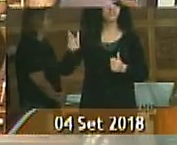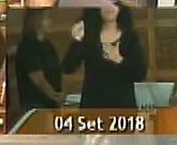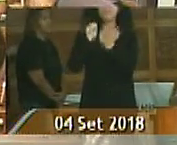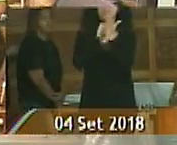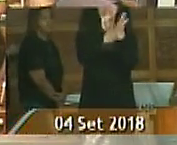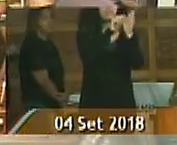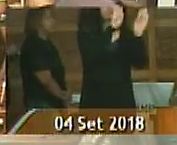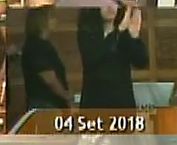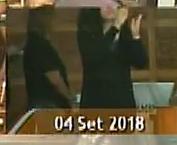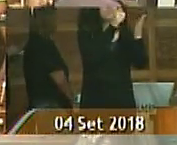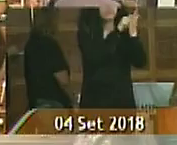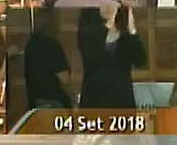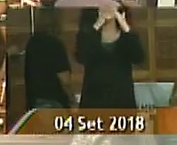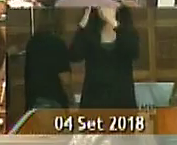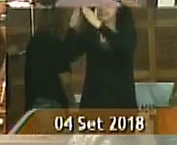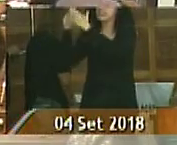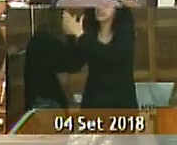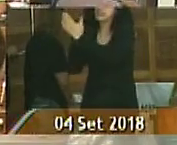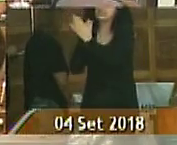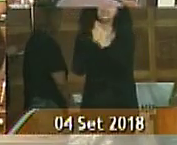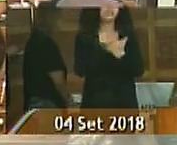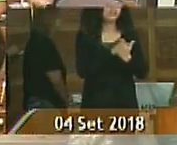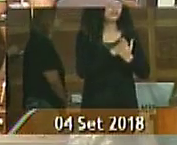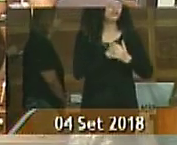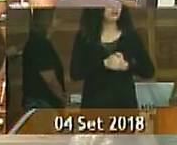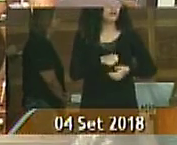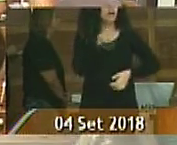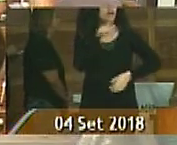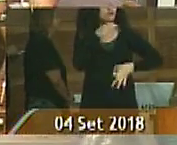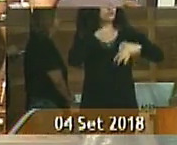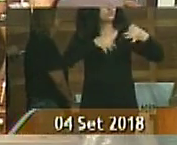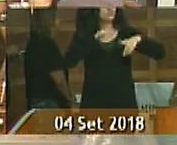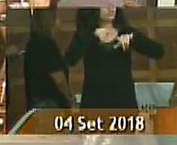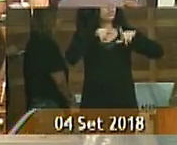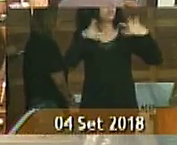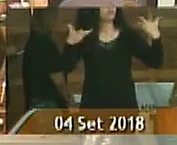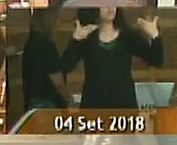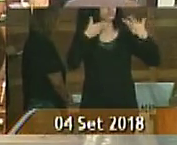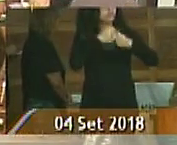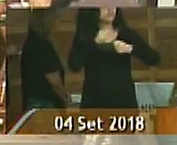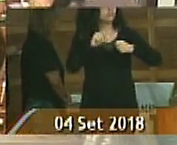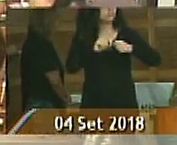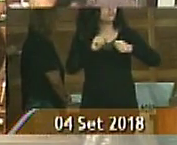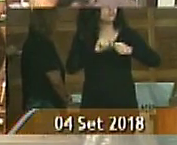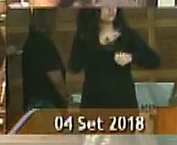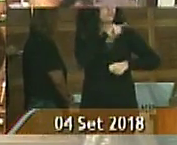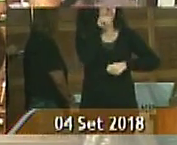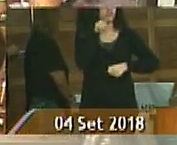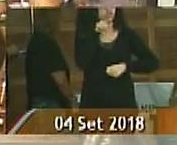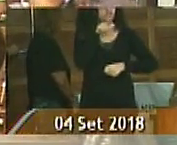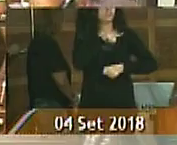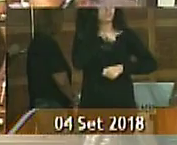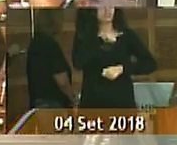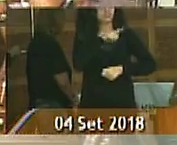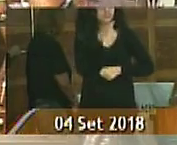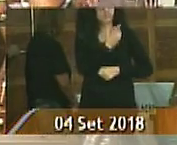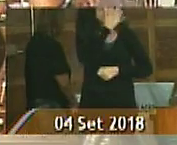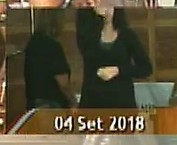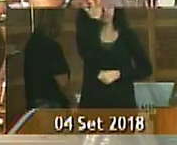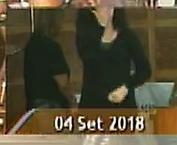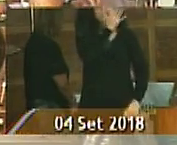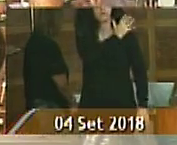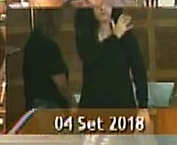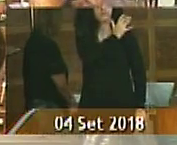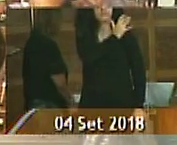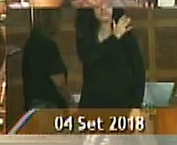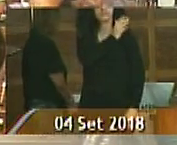em porta. Então, acho nada mais justo do que é um trabalho maravilhoso que vocês vão fazer no município e vocês têm à frente de vocês uma pessoa